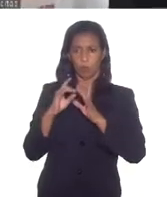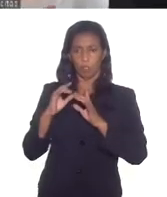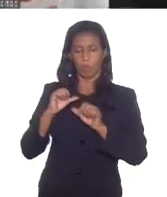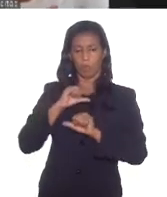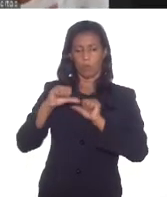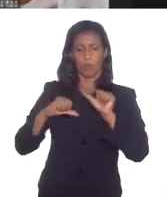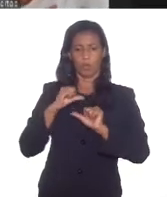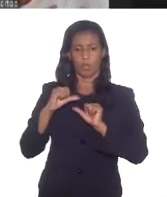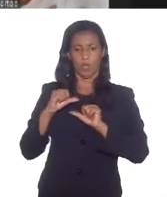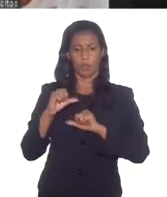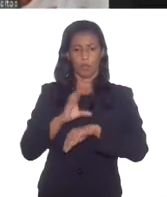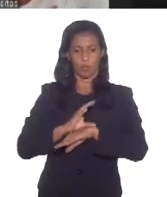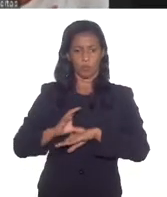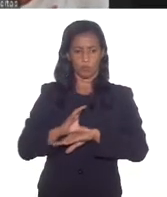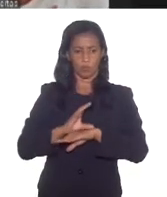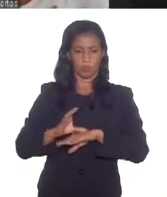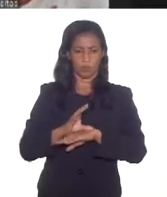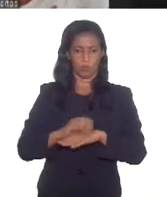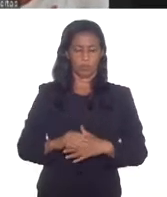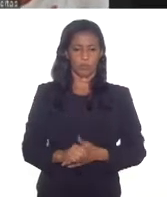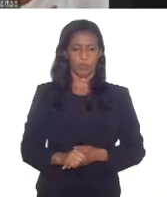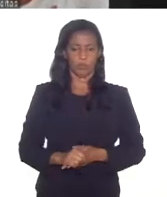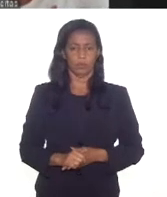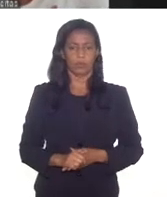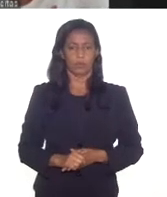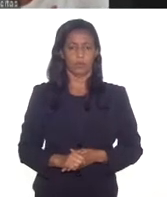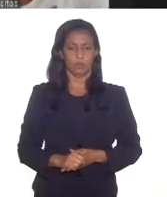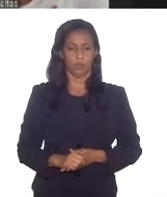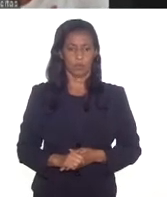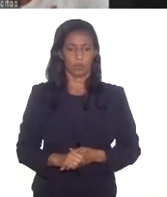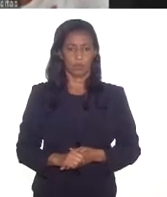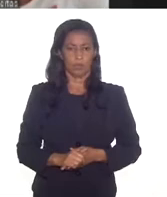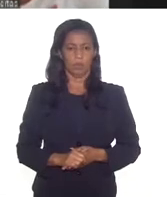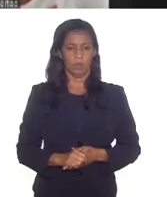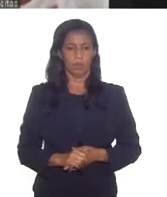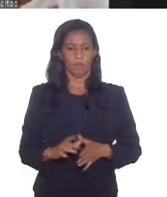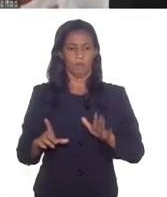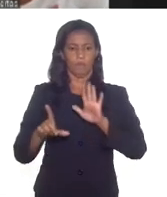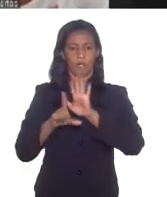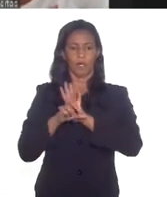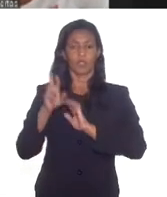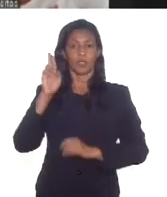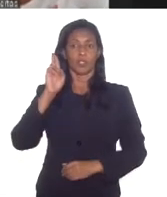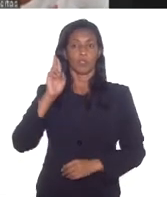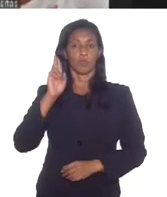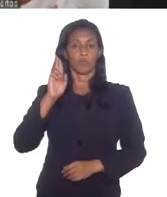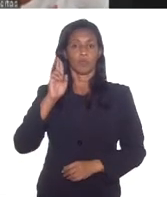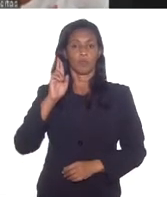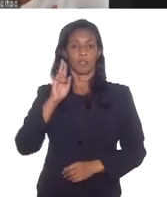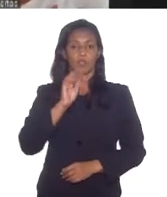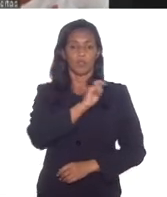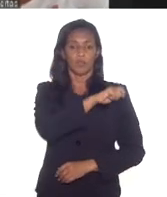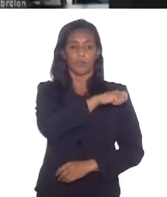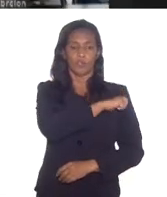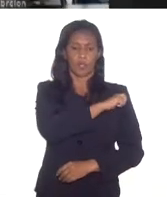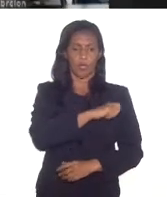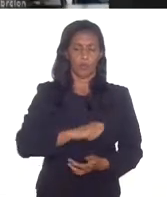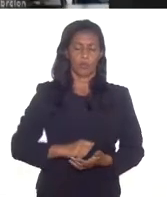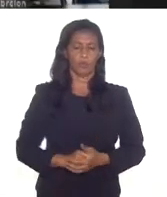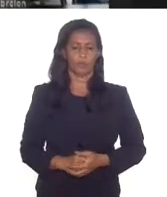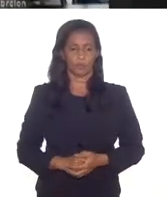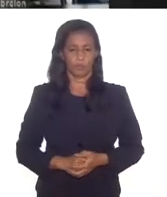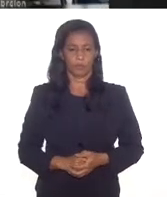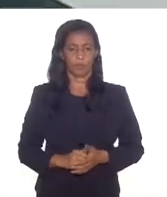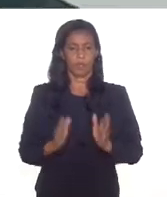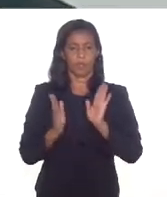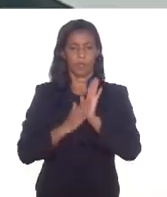concluído o substitutivo. Não, guardado no limite da, da Lei de Responsabilidade Fiscal de Pessoal. Então, parecer pela